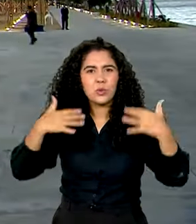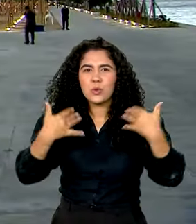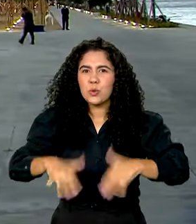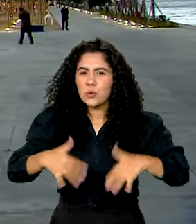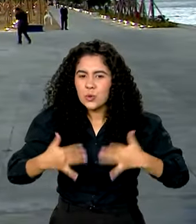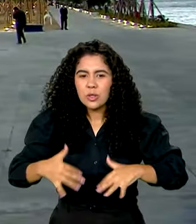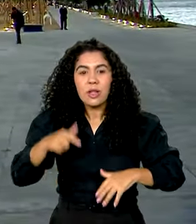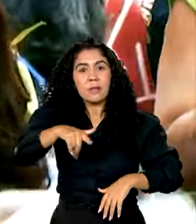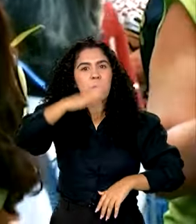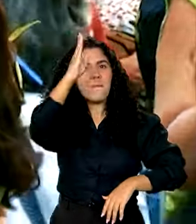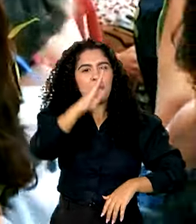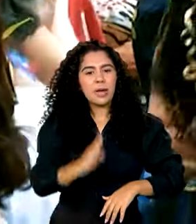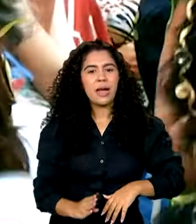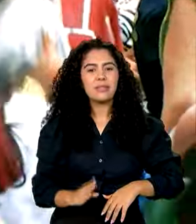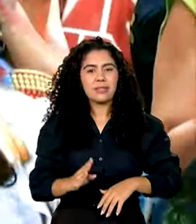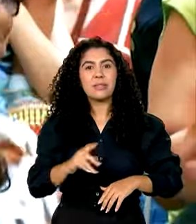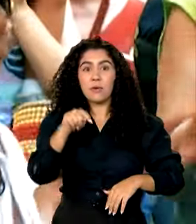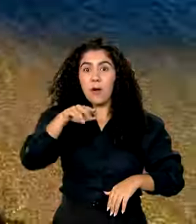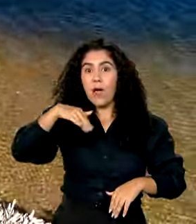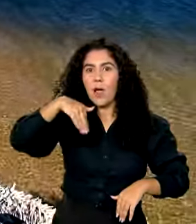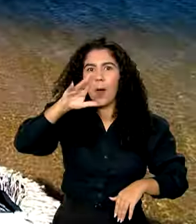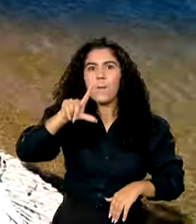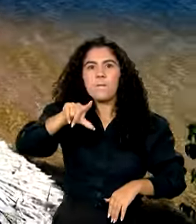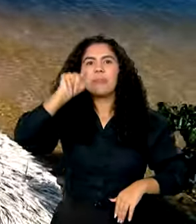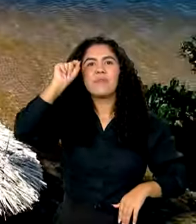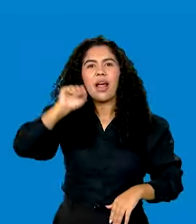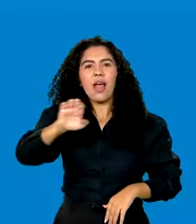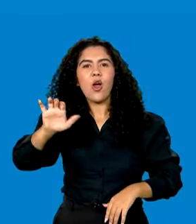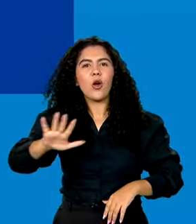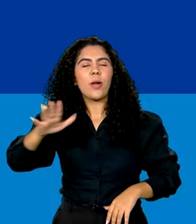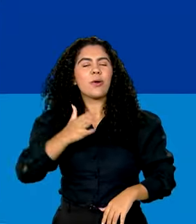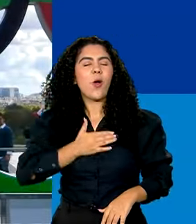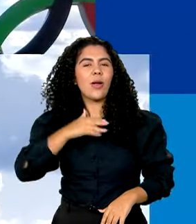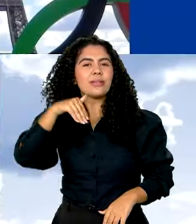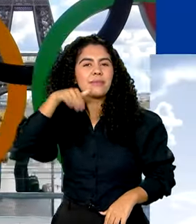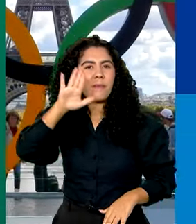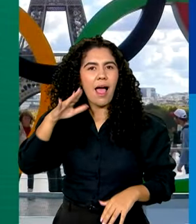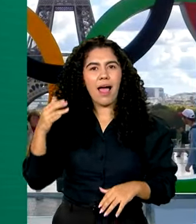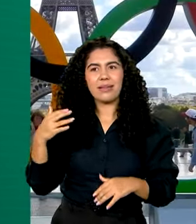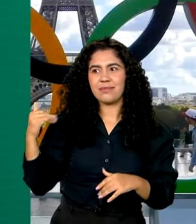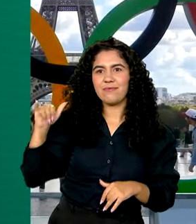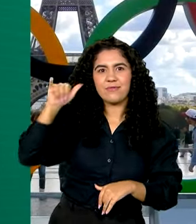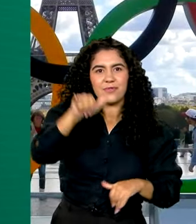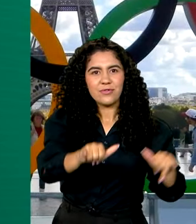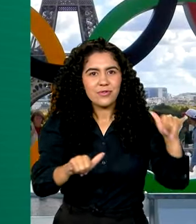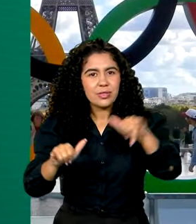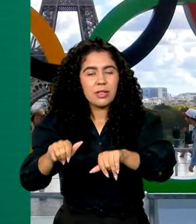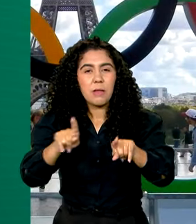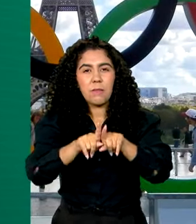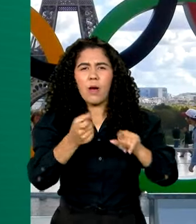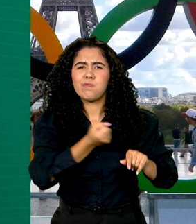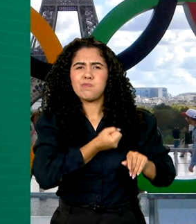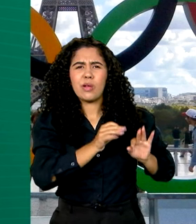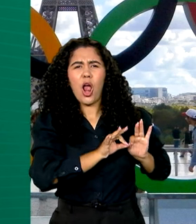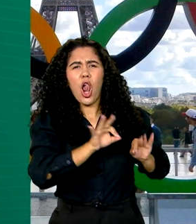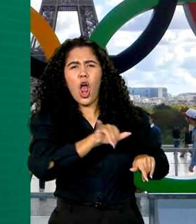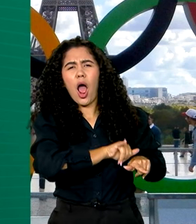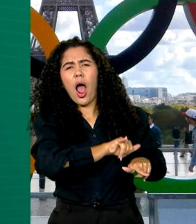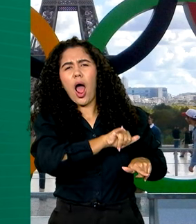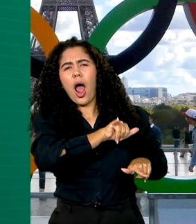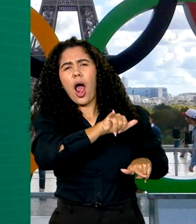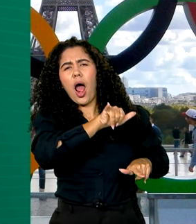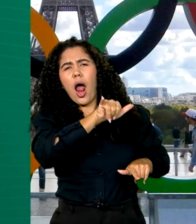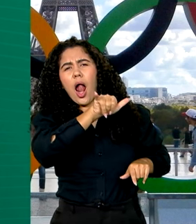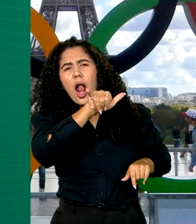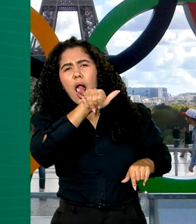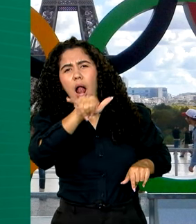Brasil um dos destinos turísticos preferidos dos europeus. Considerando as viagens de longa distância, o Brasil foi o local